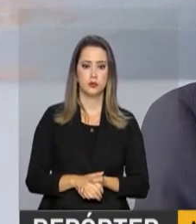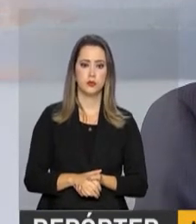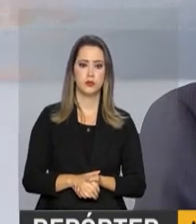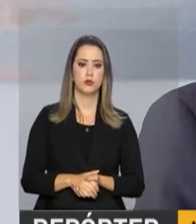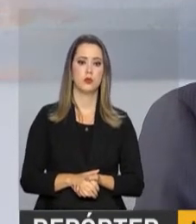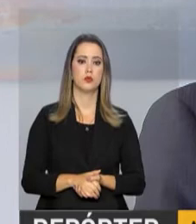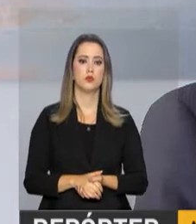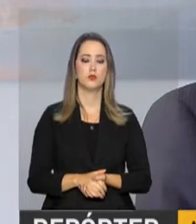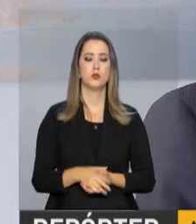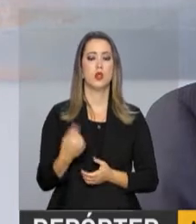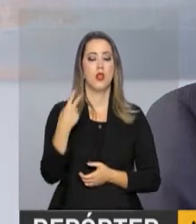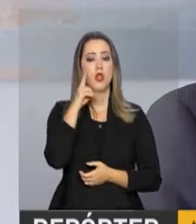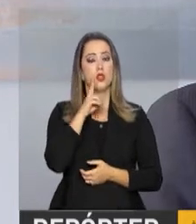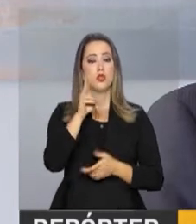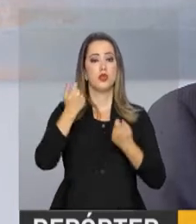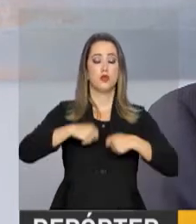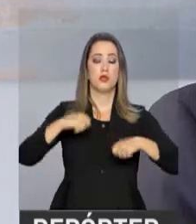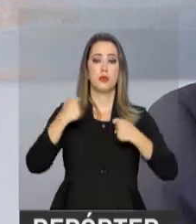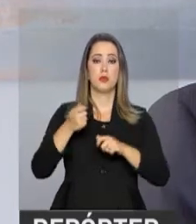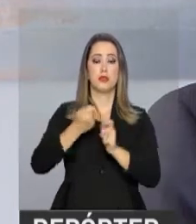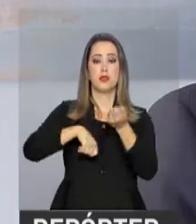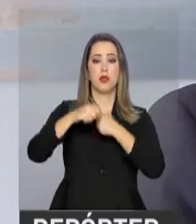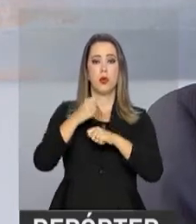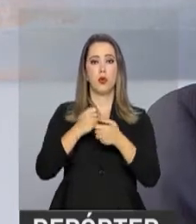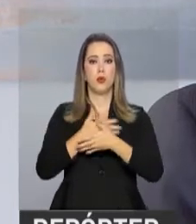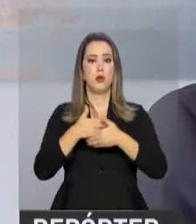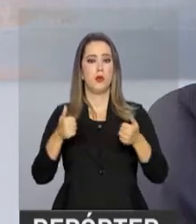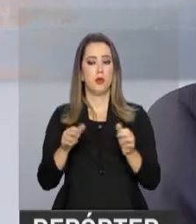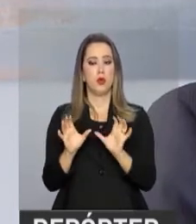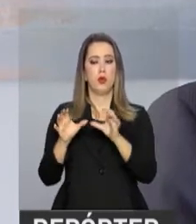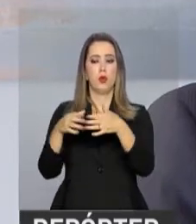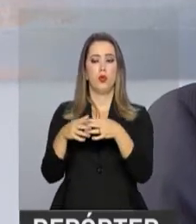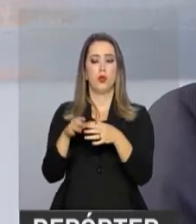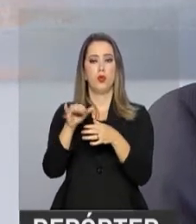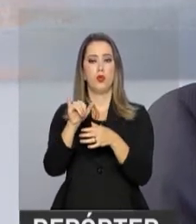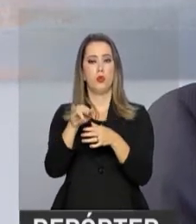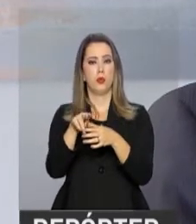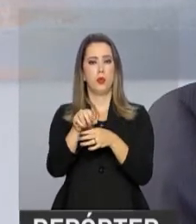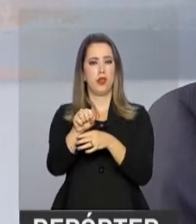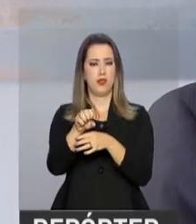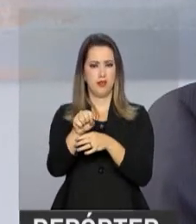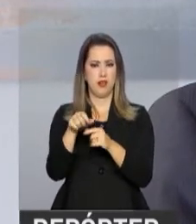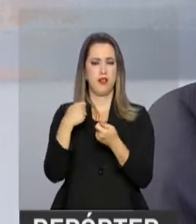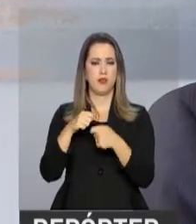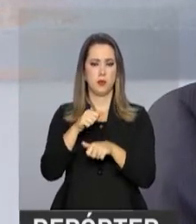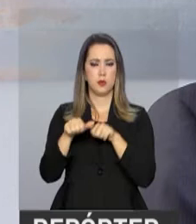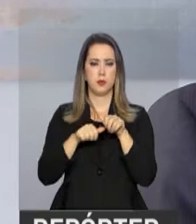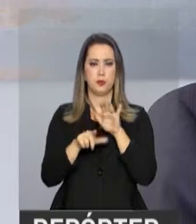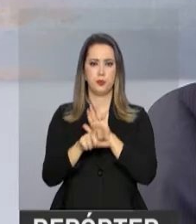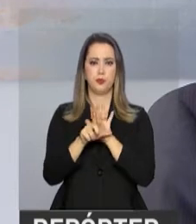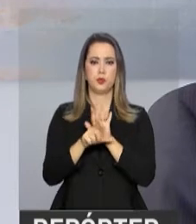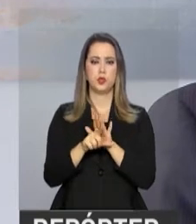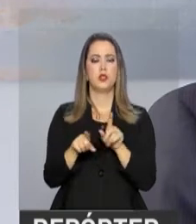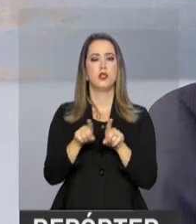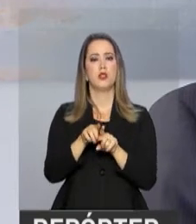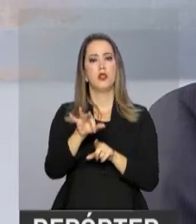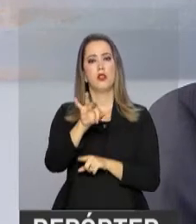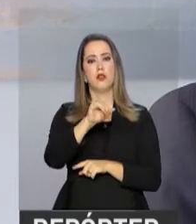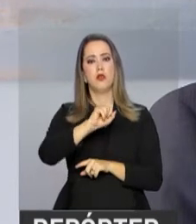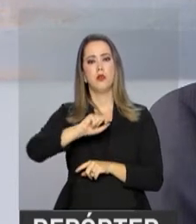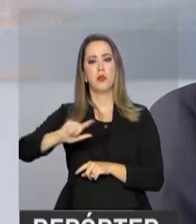ela abrange não só a reforma da previdência essa como também a reforma é vamos ser fiscal está